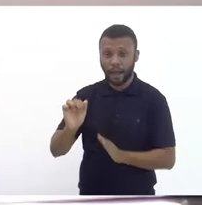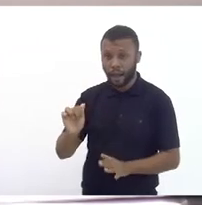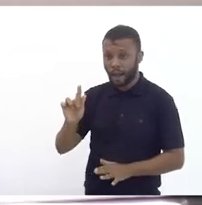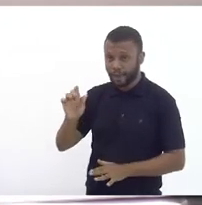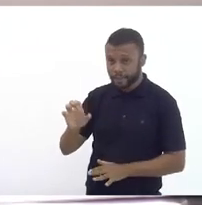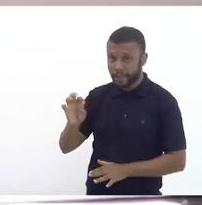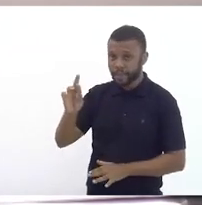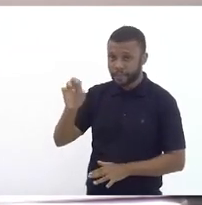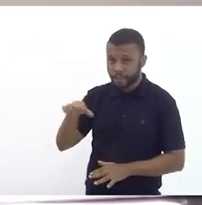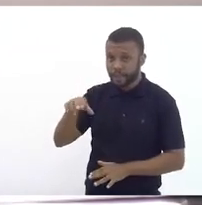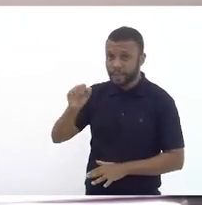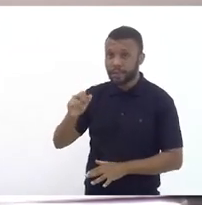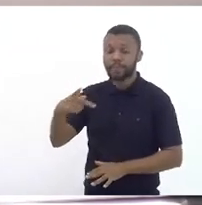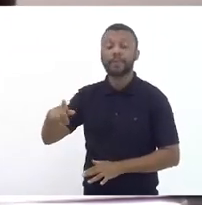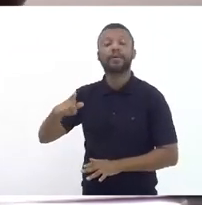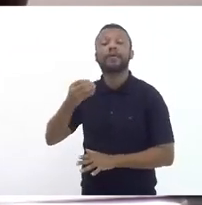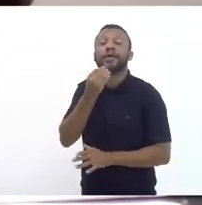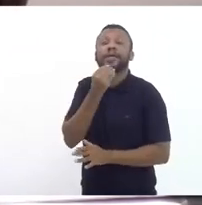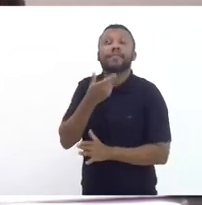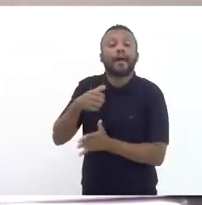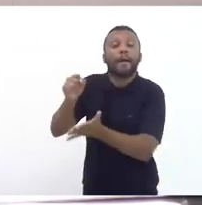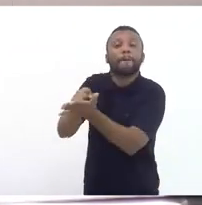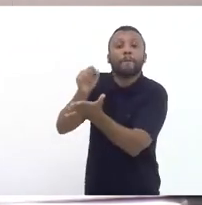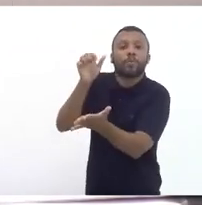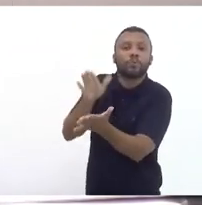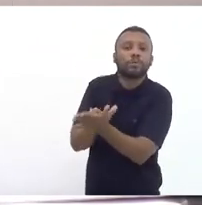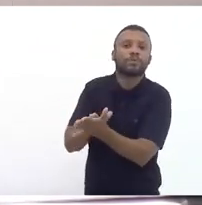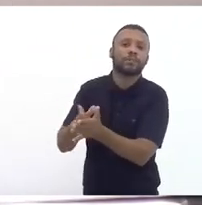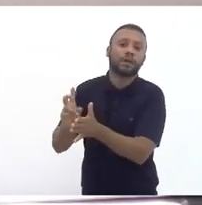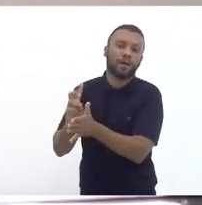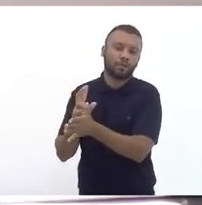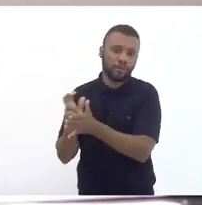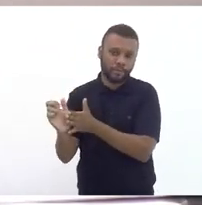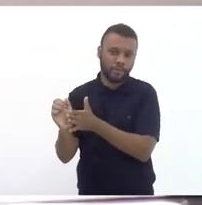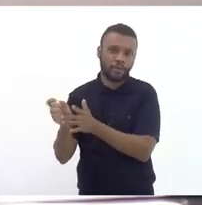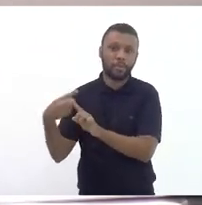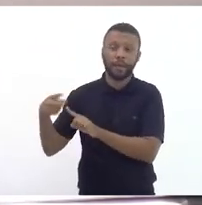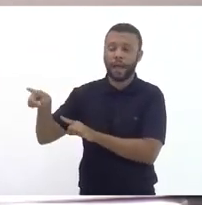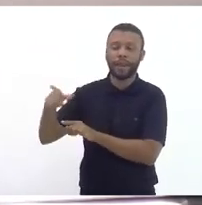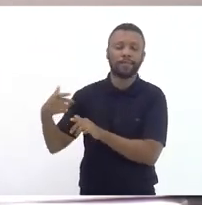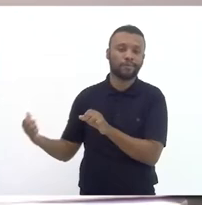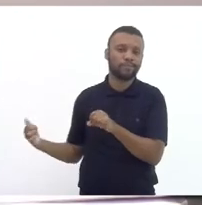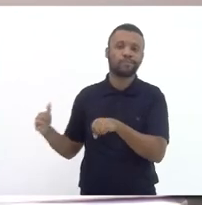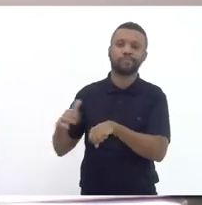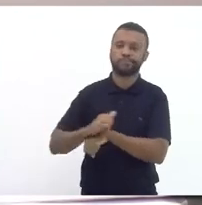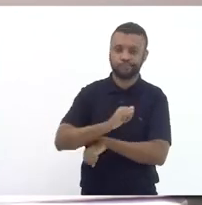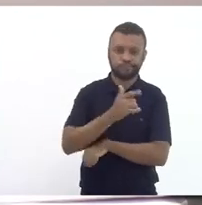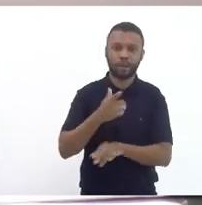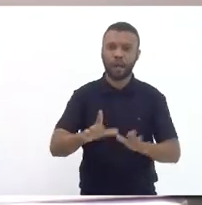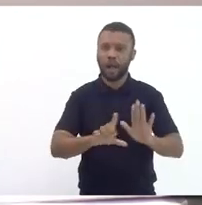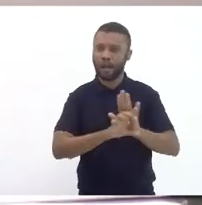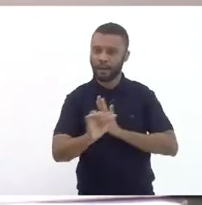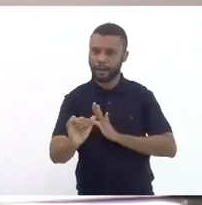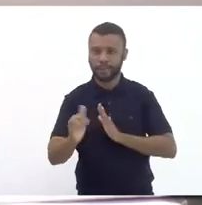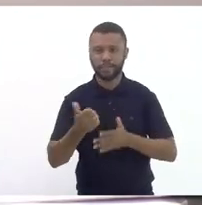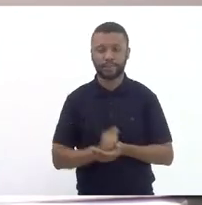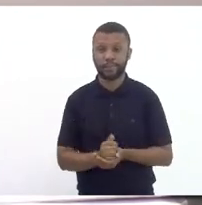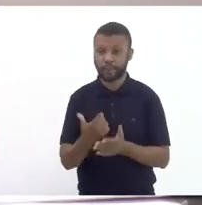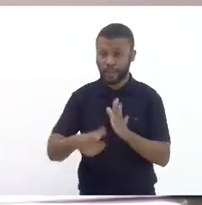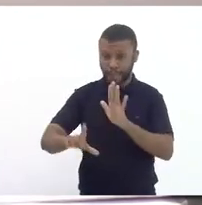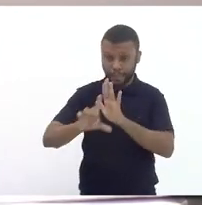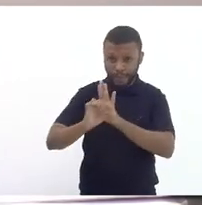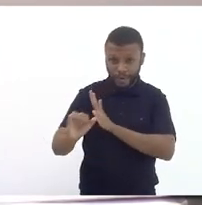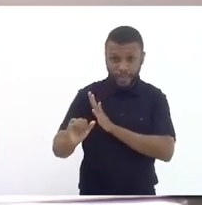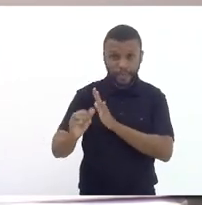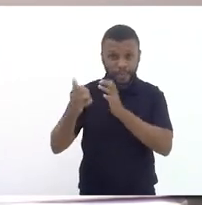multando. A Getrans teria que estar multando a Supervia por não cumprir a lei. Da mesma forma que o Valdeir colocou a lei importante da